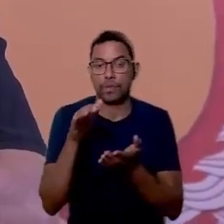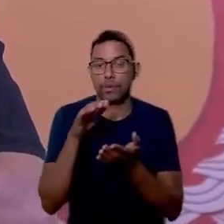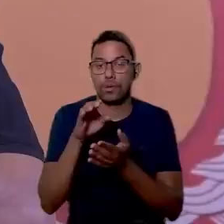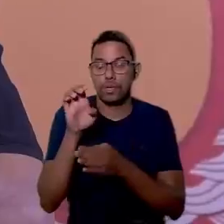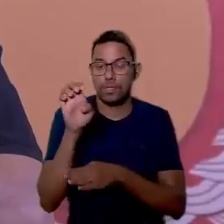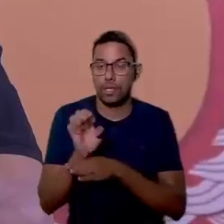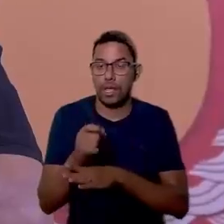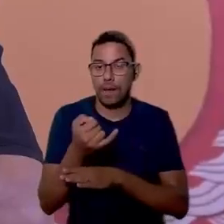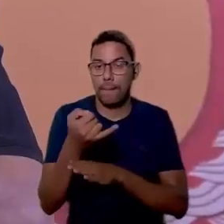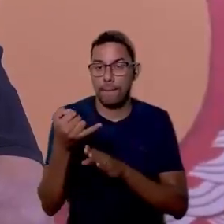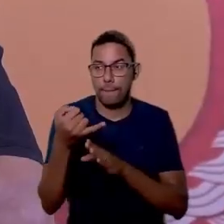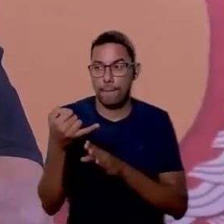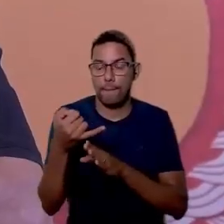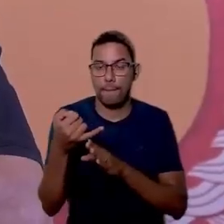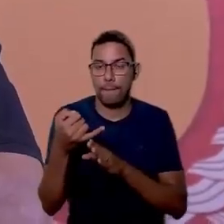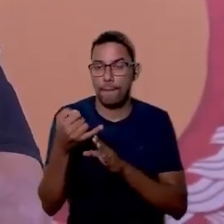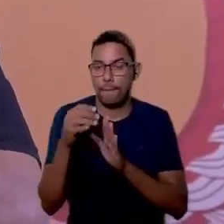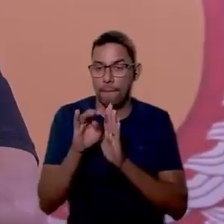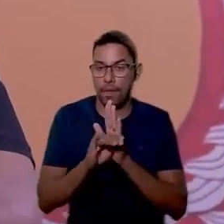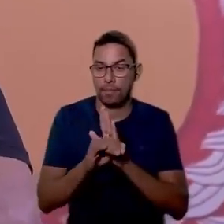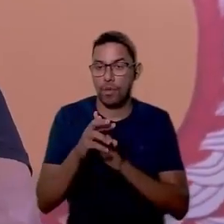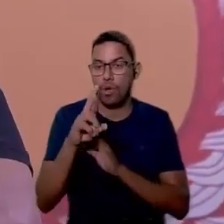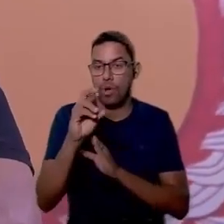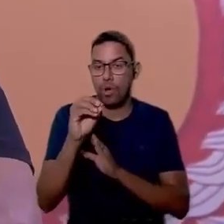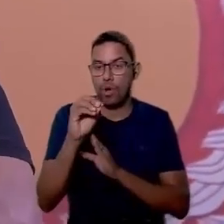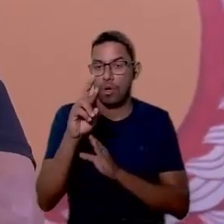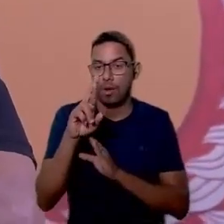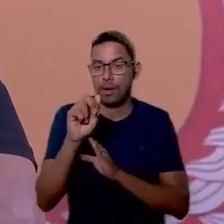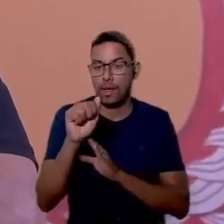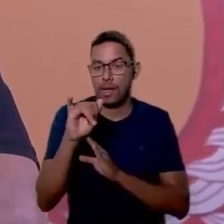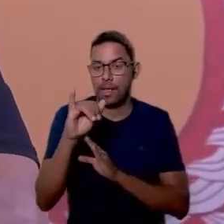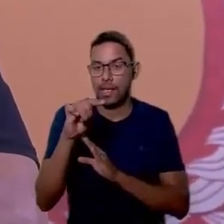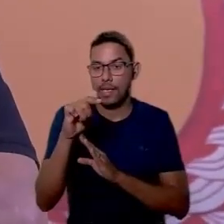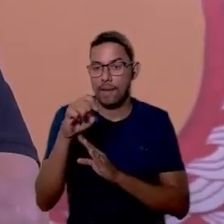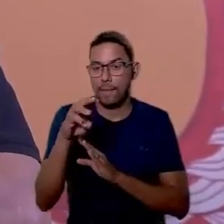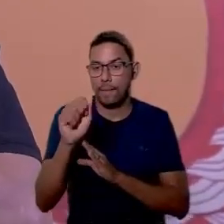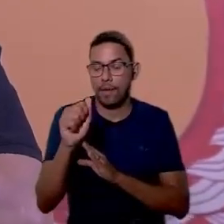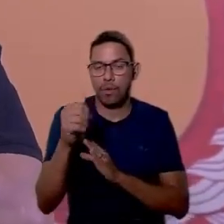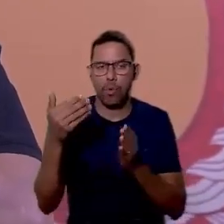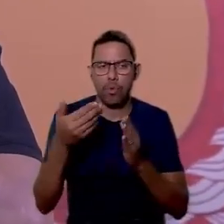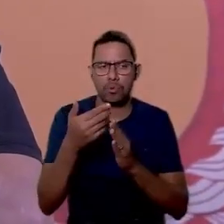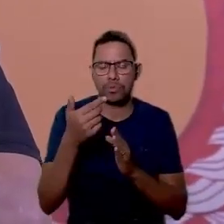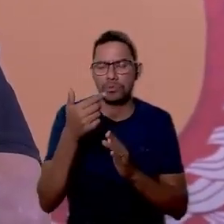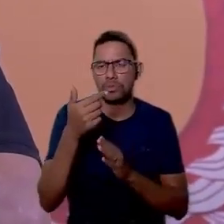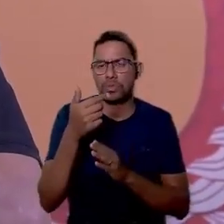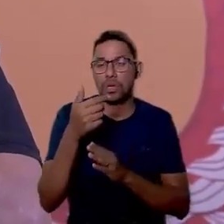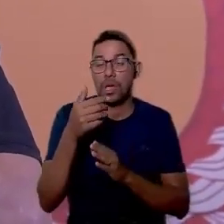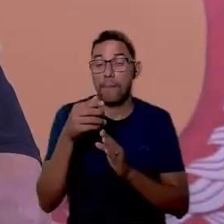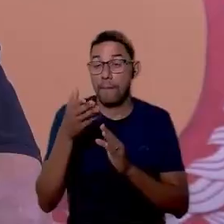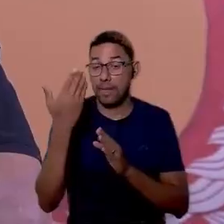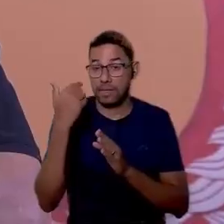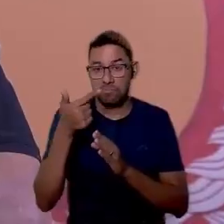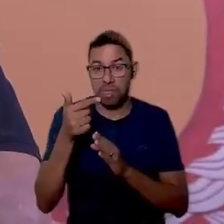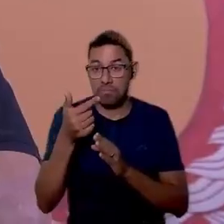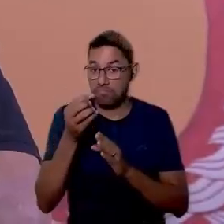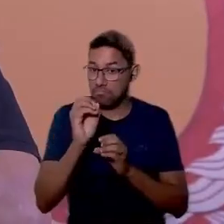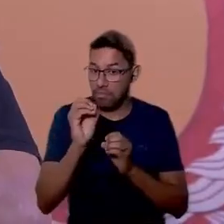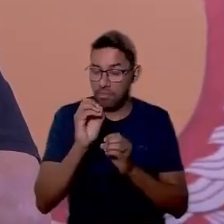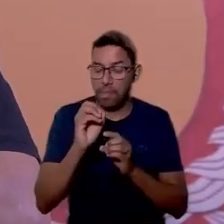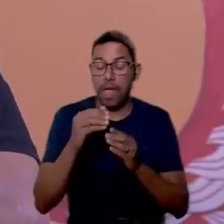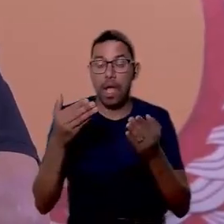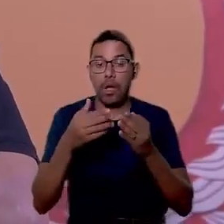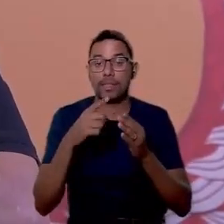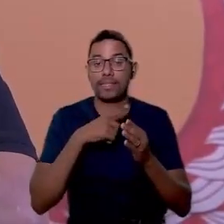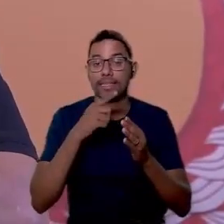projetos em execução é o estado de Roraima, que não tinha nenhum. Nesse momento, tem 7 projetos sendo executados no estado de Roraima, em